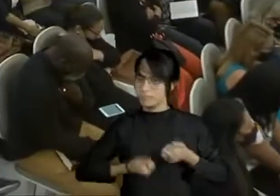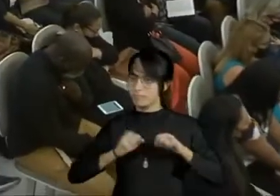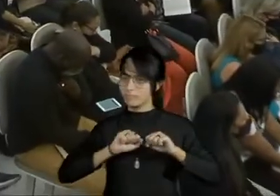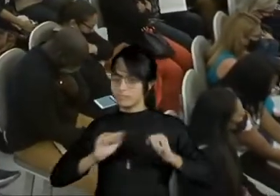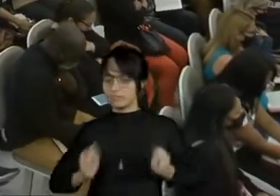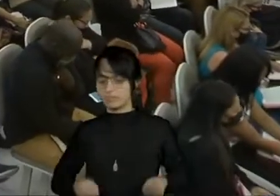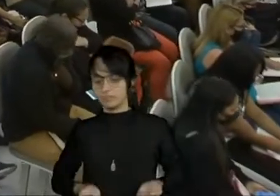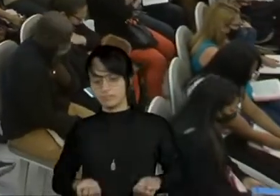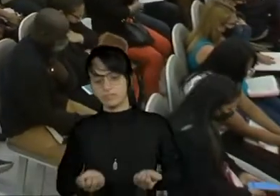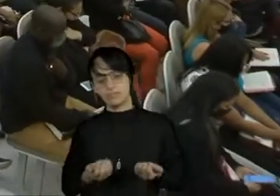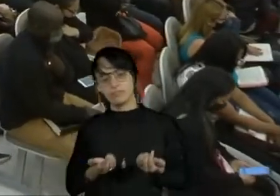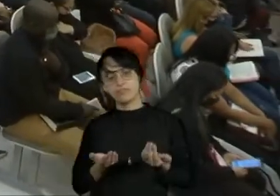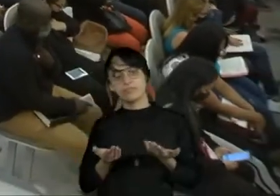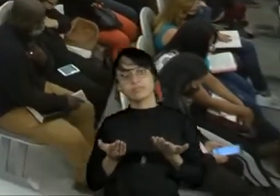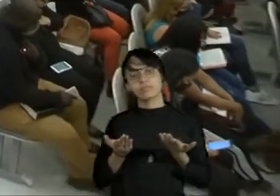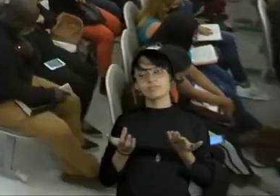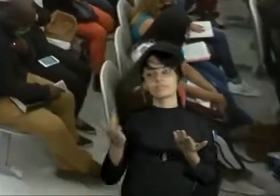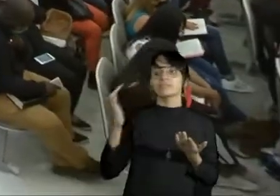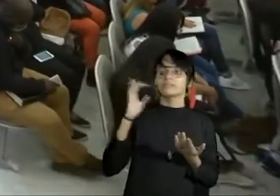Faça disso uma oração, diga,